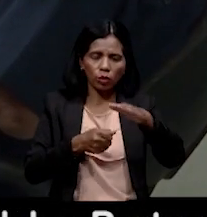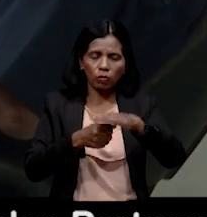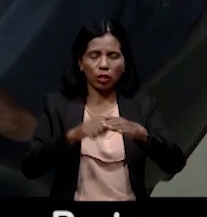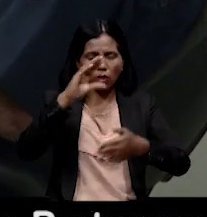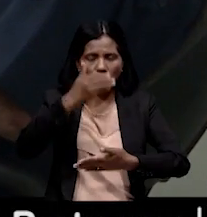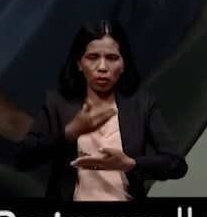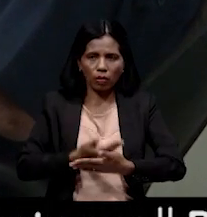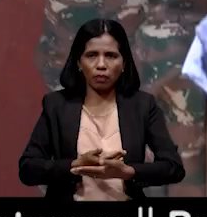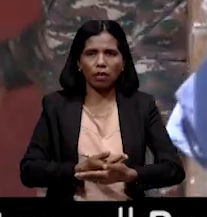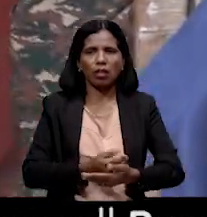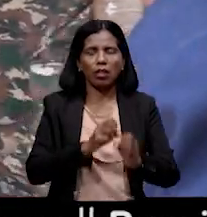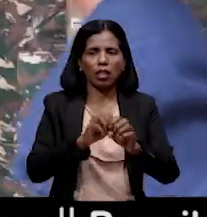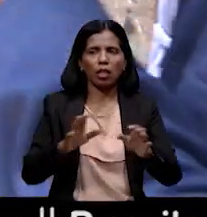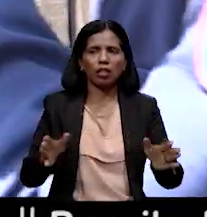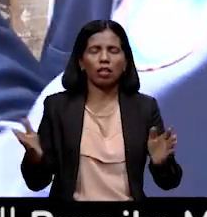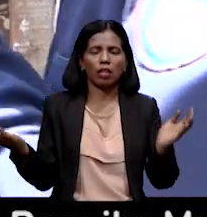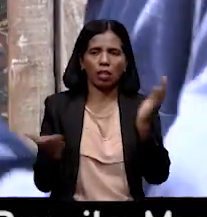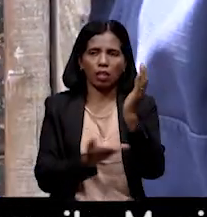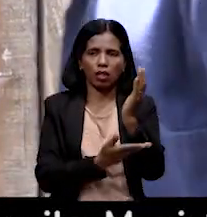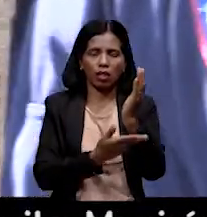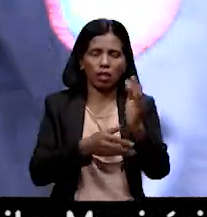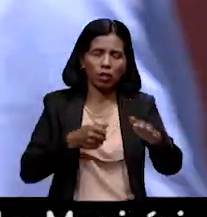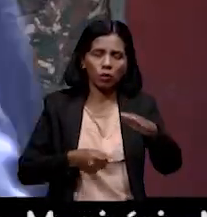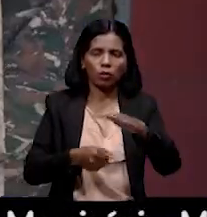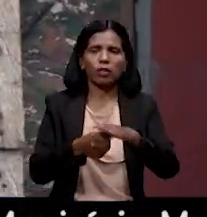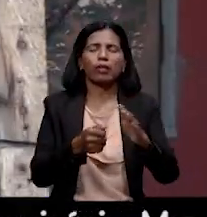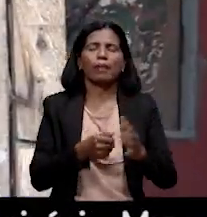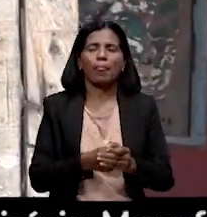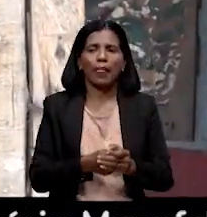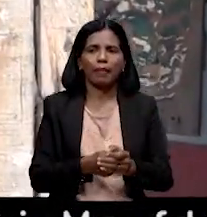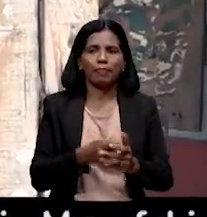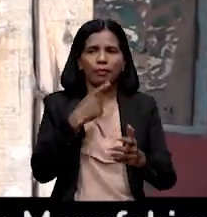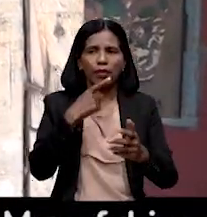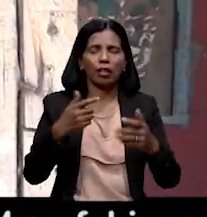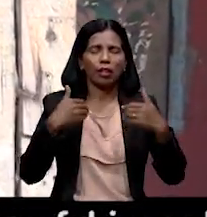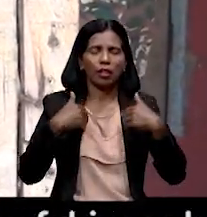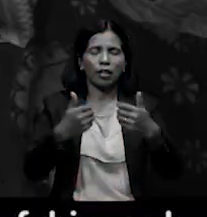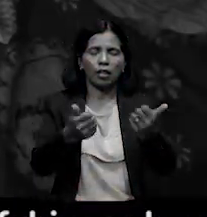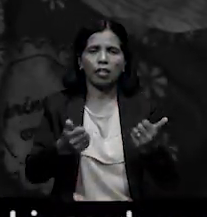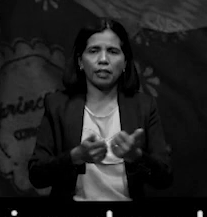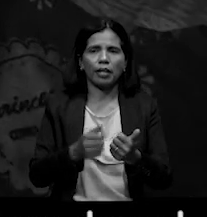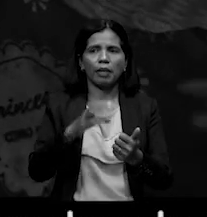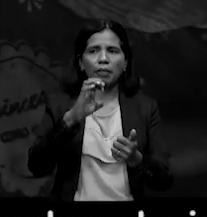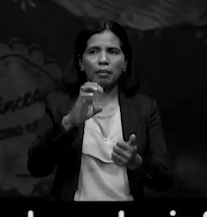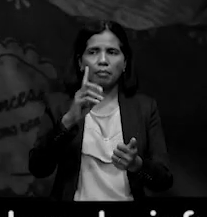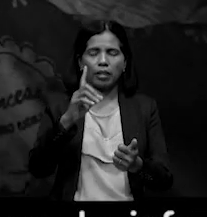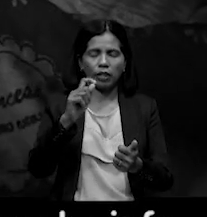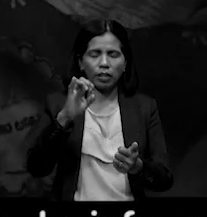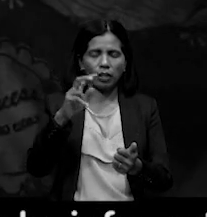halaco evidência Nesankatana. Caso tentativa homicídio ne acontece em aldeia Metingida, Suku